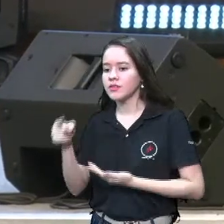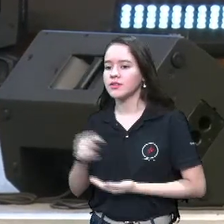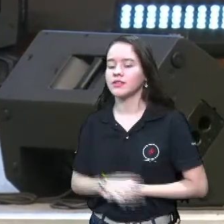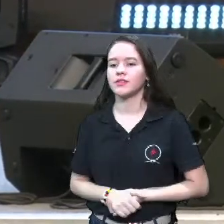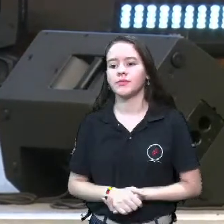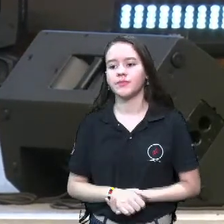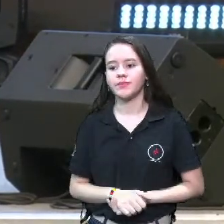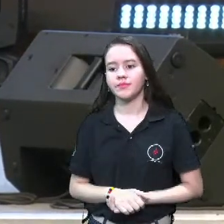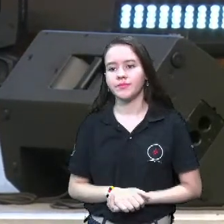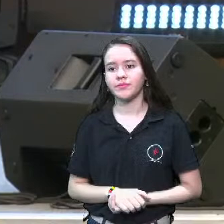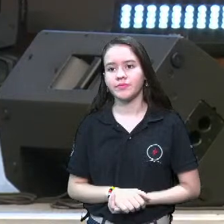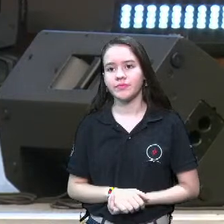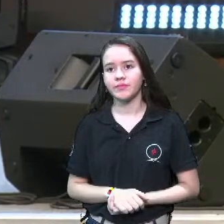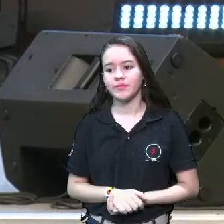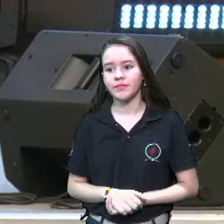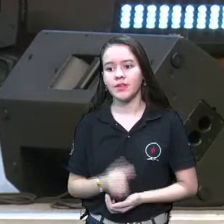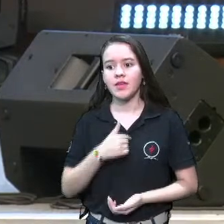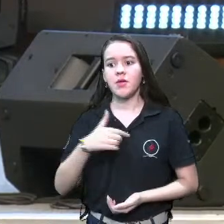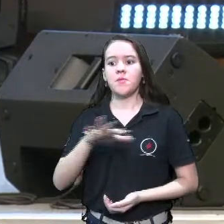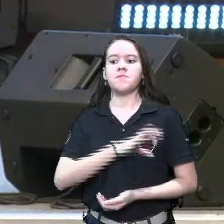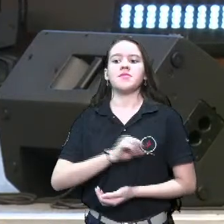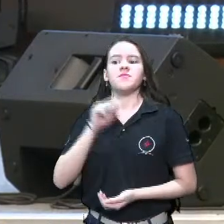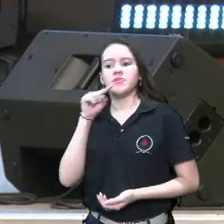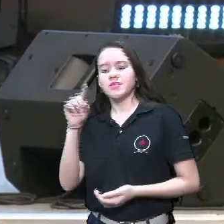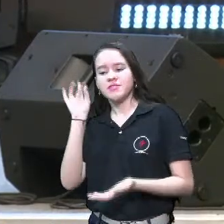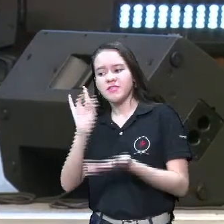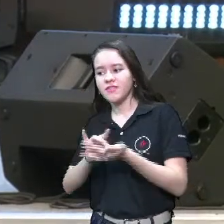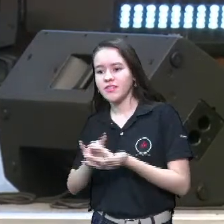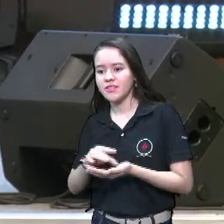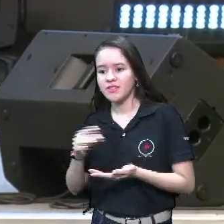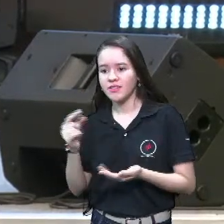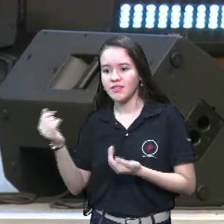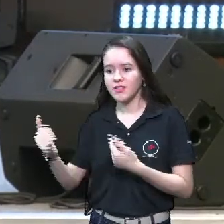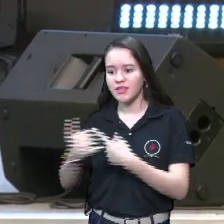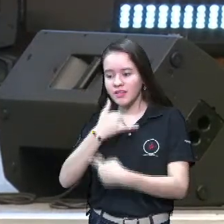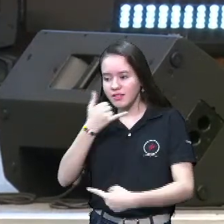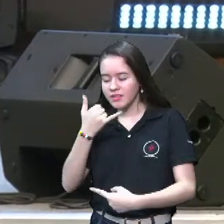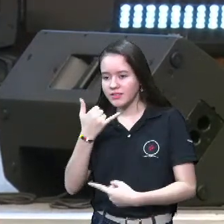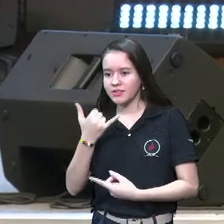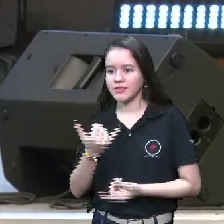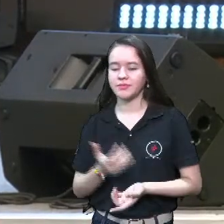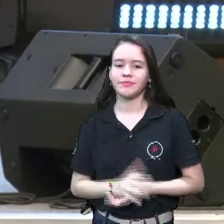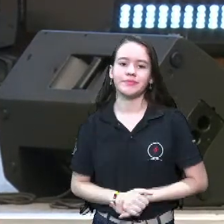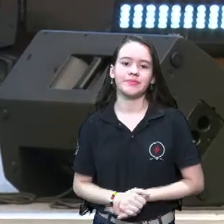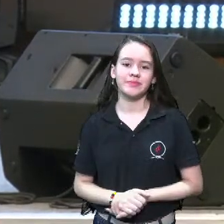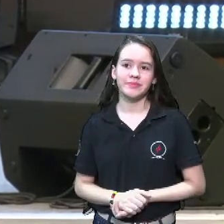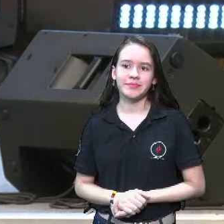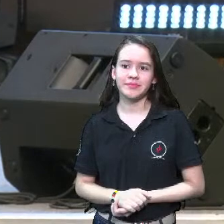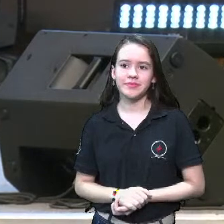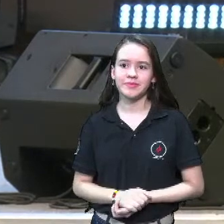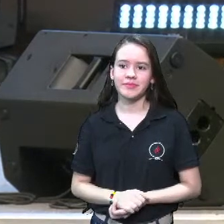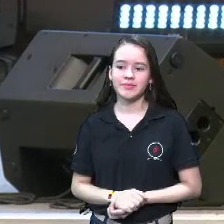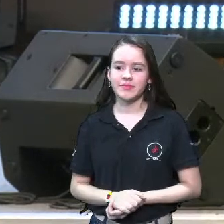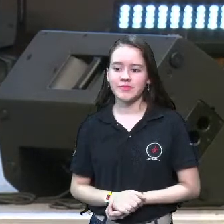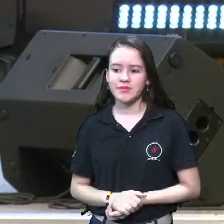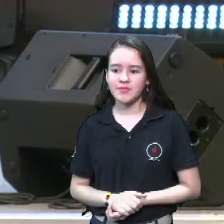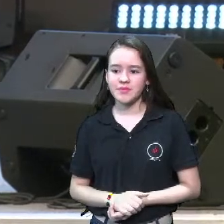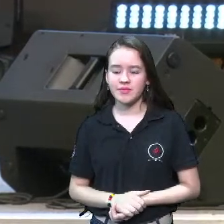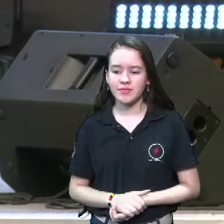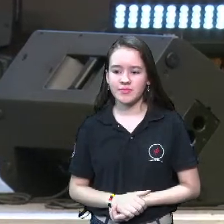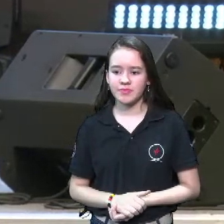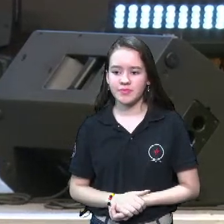olha como eu te amei. E você me trata desse jeito, jogando meu nome pela